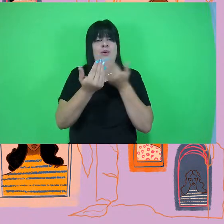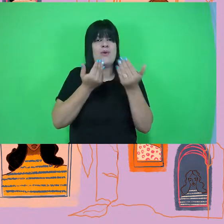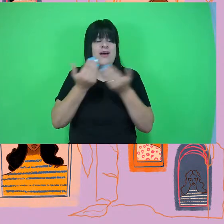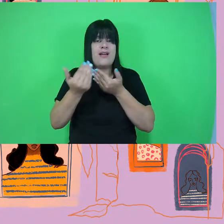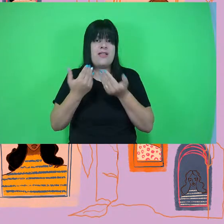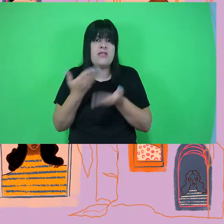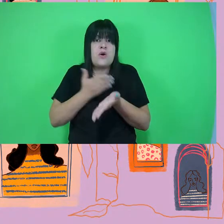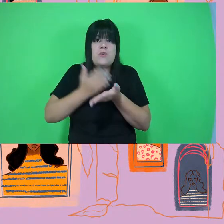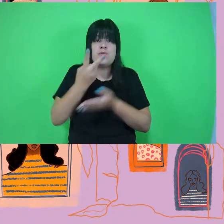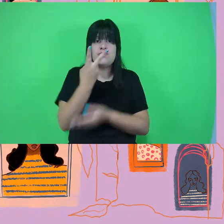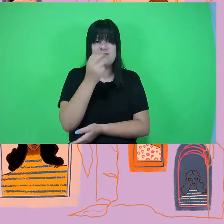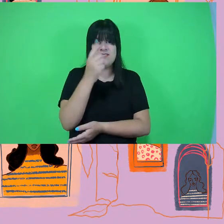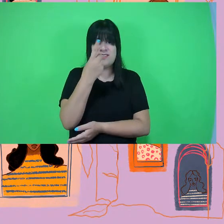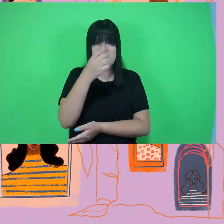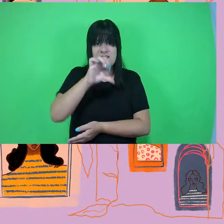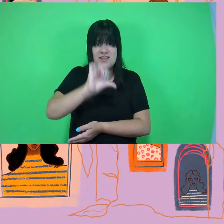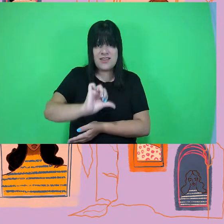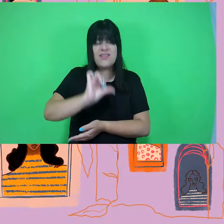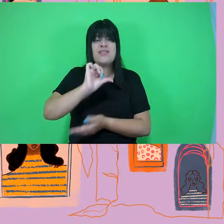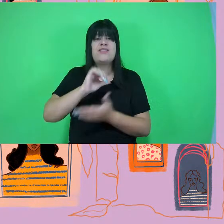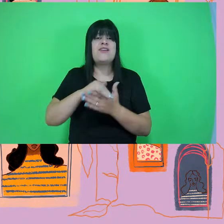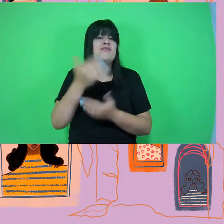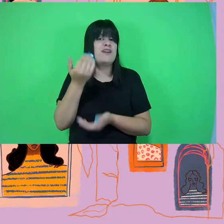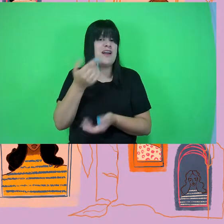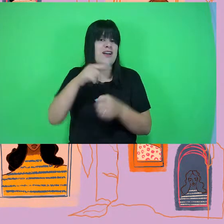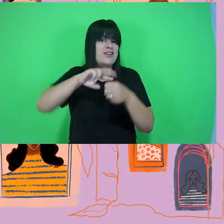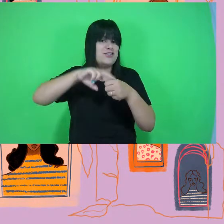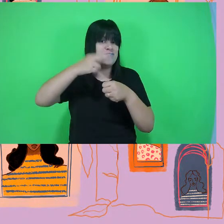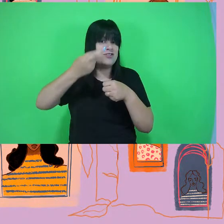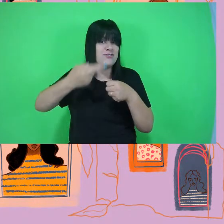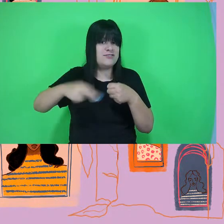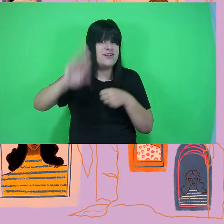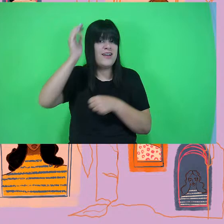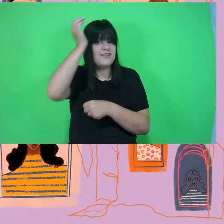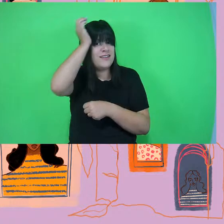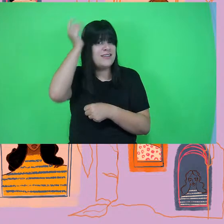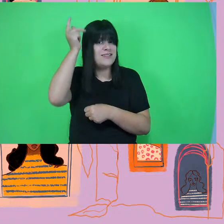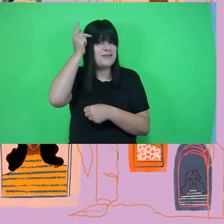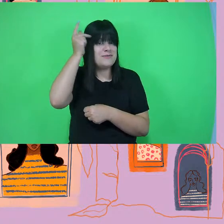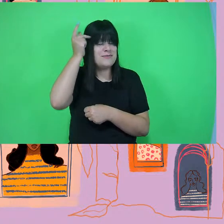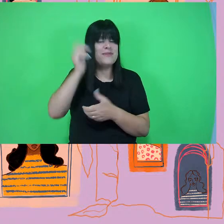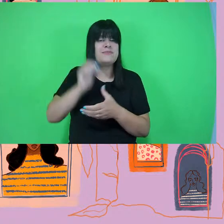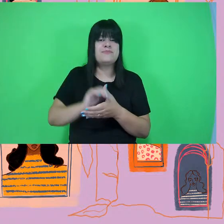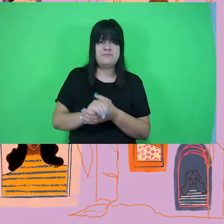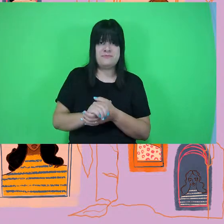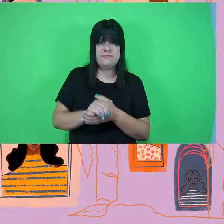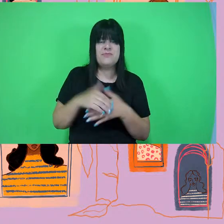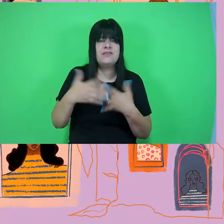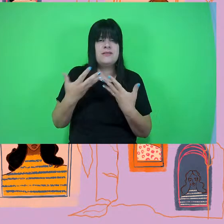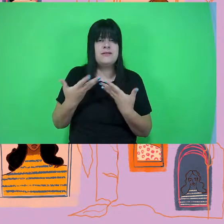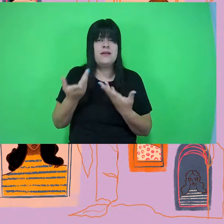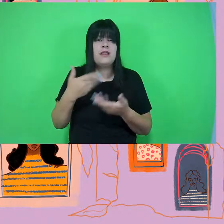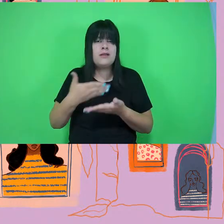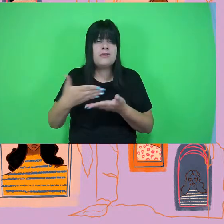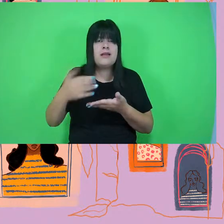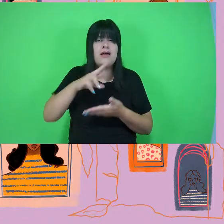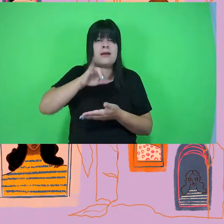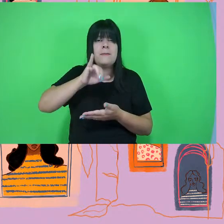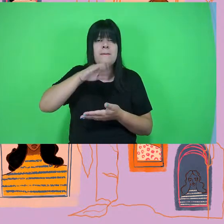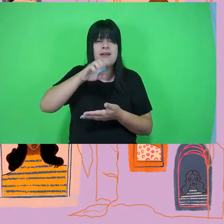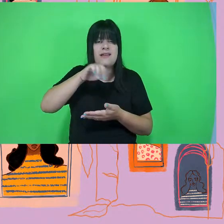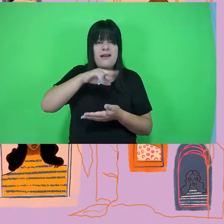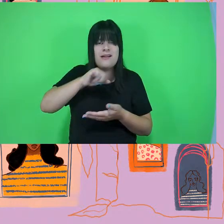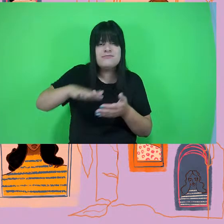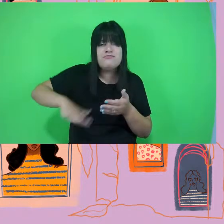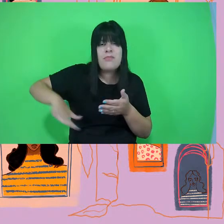em 2019 na unidade de registro do SESC São Paulo. A proposta é aguçar no Vale do Ribeira diversos debates